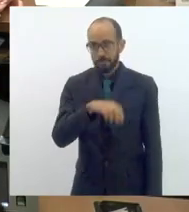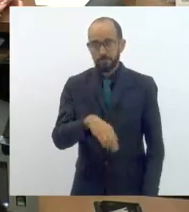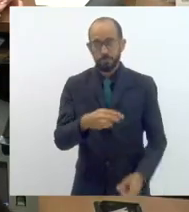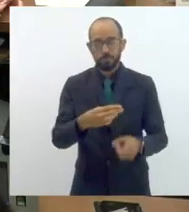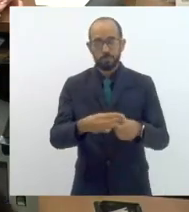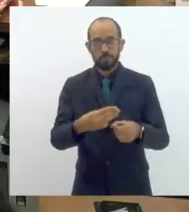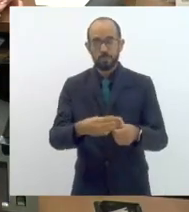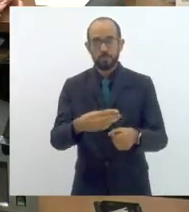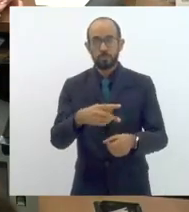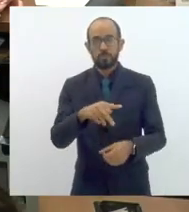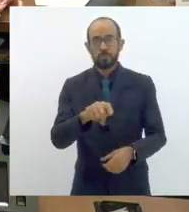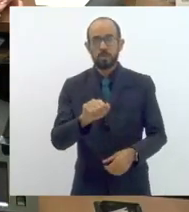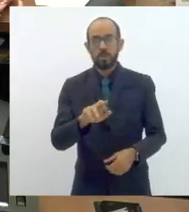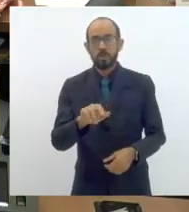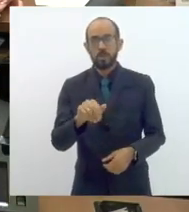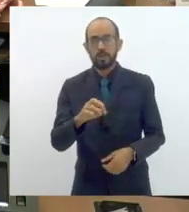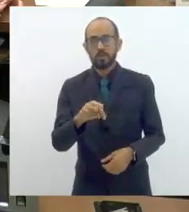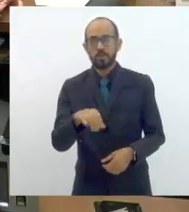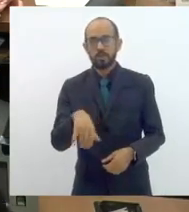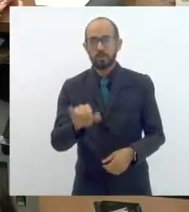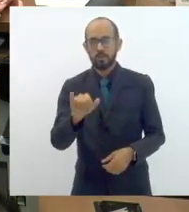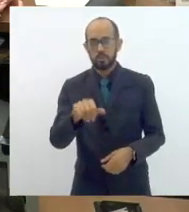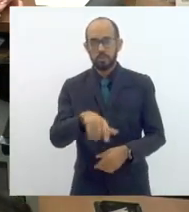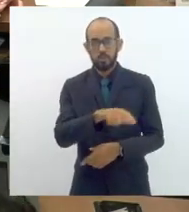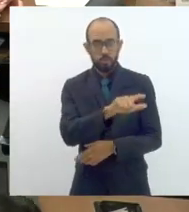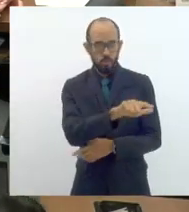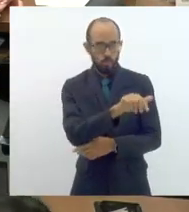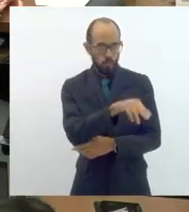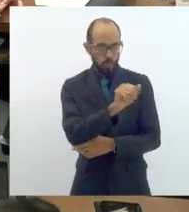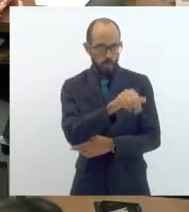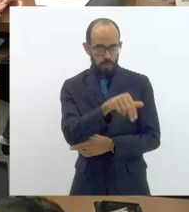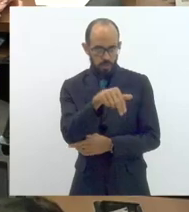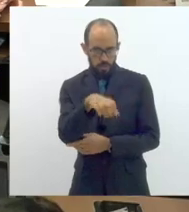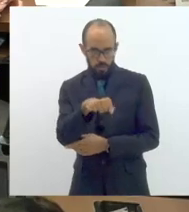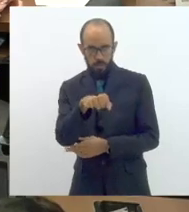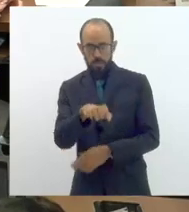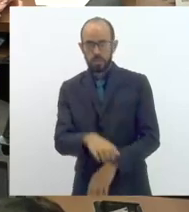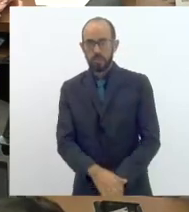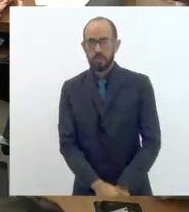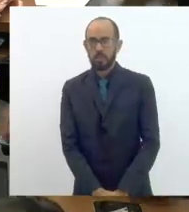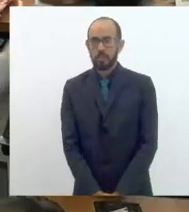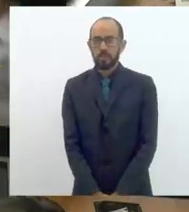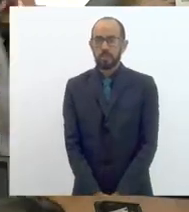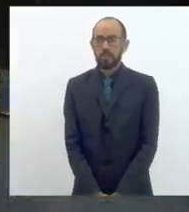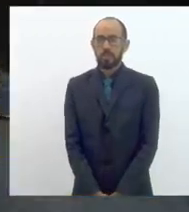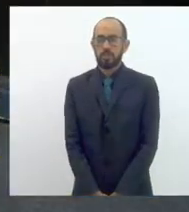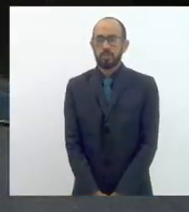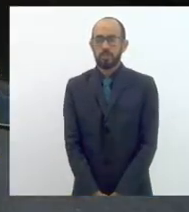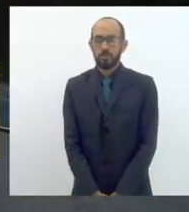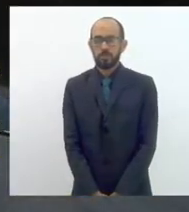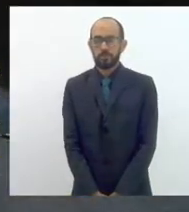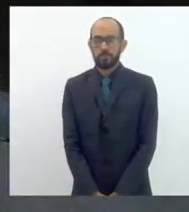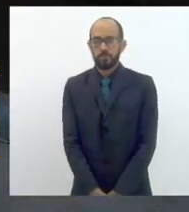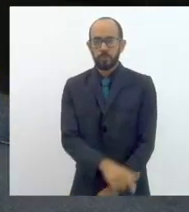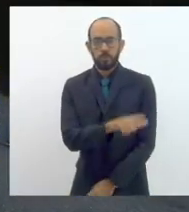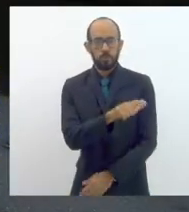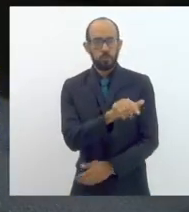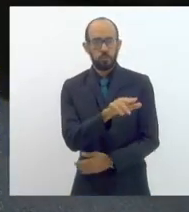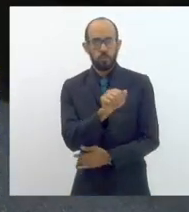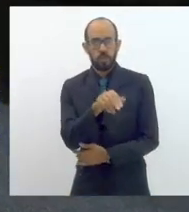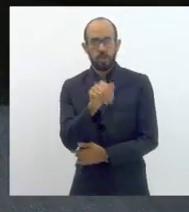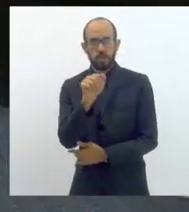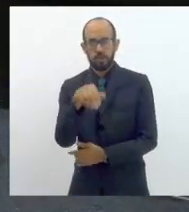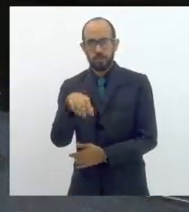Município de Paraty, Luane Maria da Silva Nascimento. Luane Marie